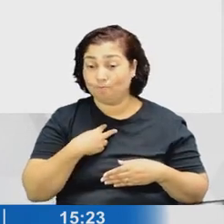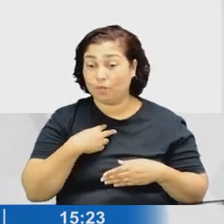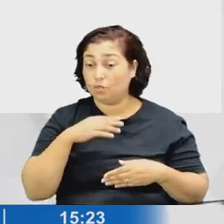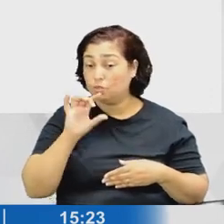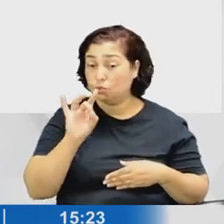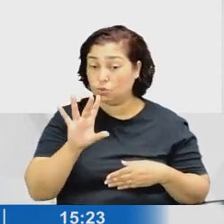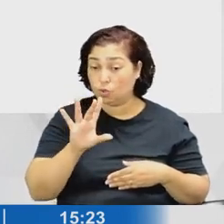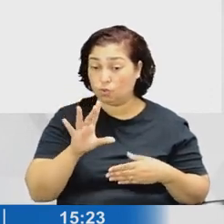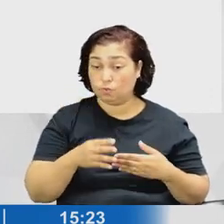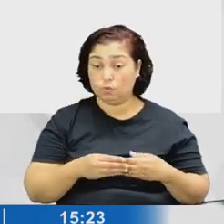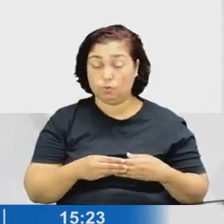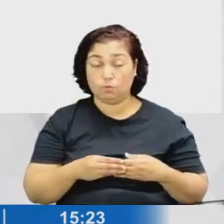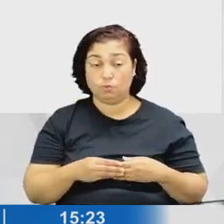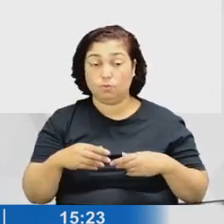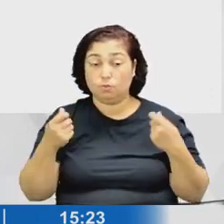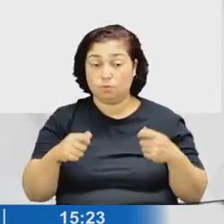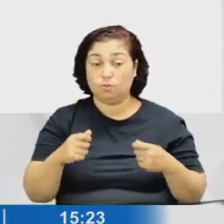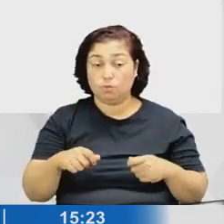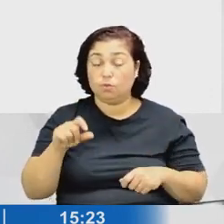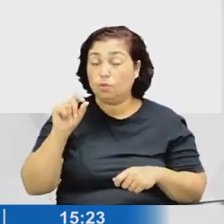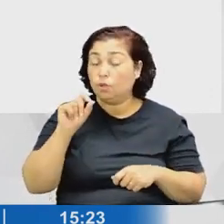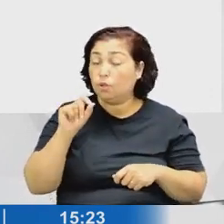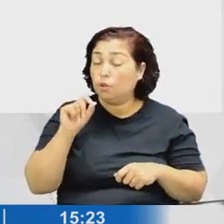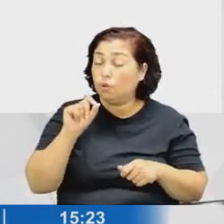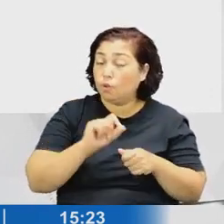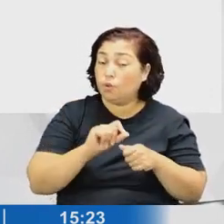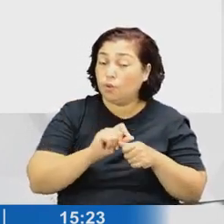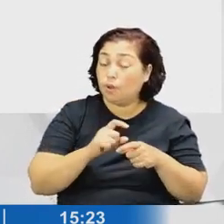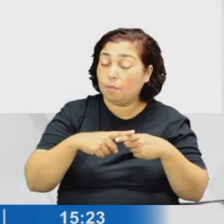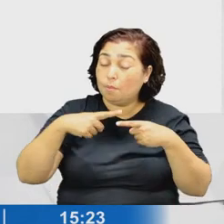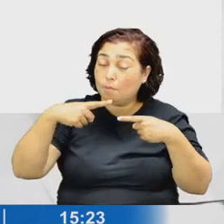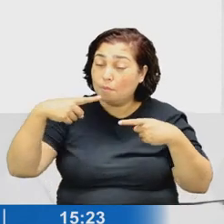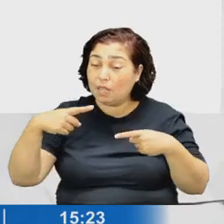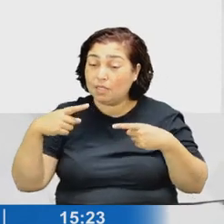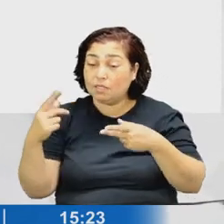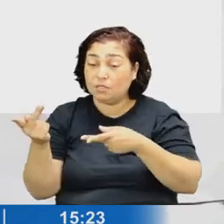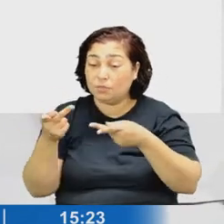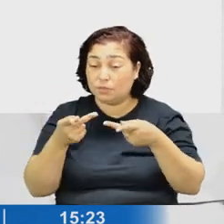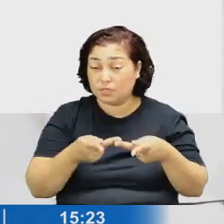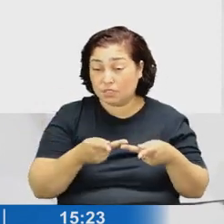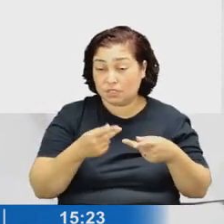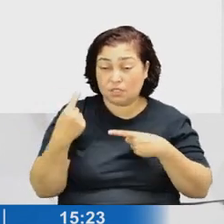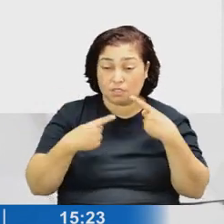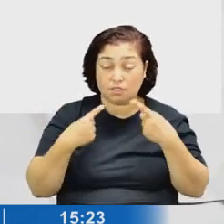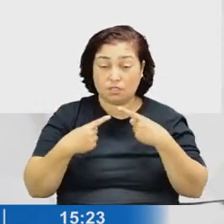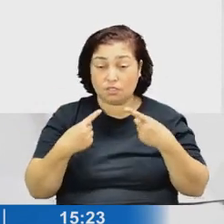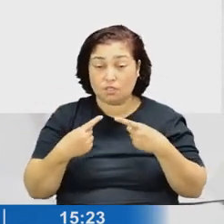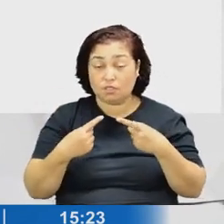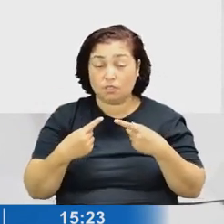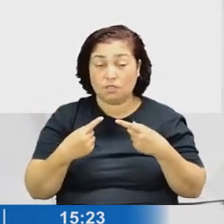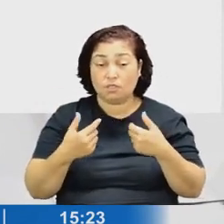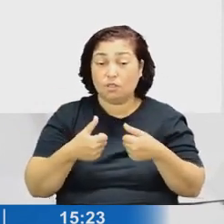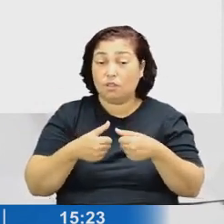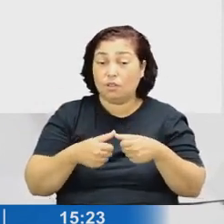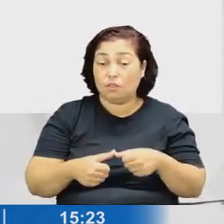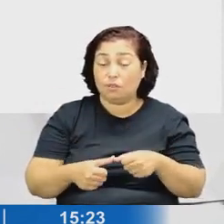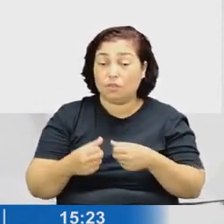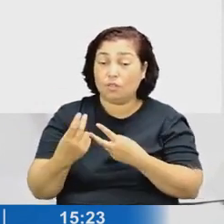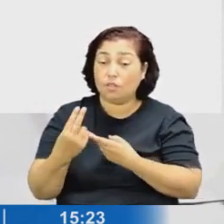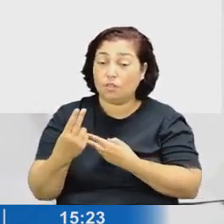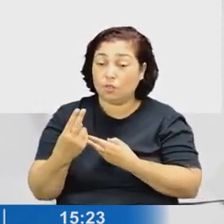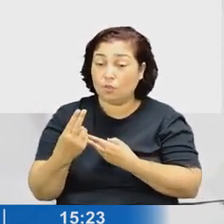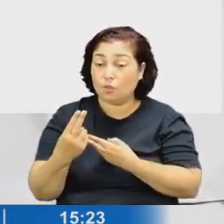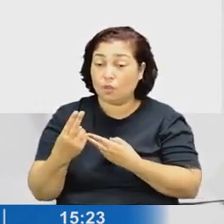na agenda política a gente tem que colocar um que é mais nessas visitas nessa nessa agenda política se não fica todo mundo igual fica tipo